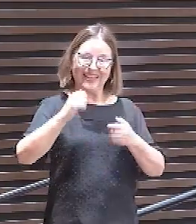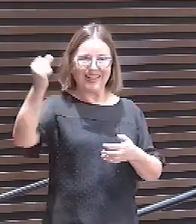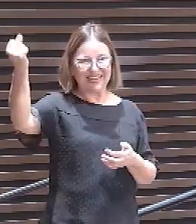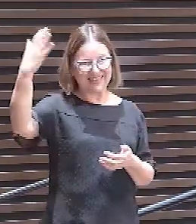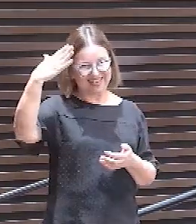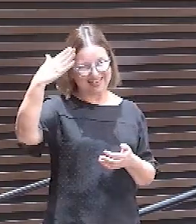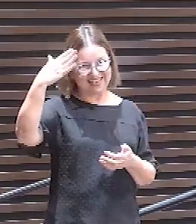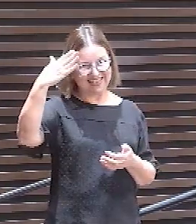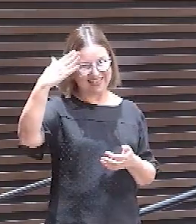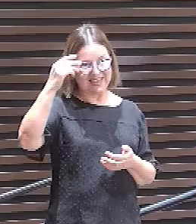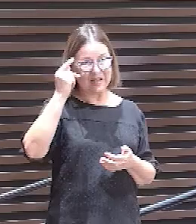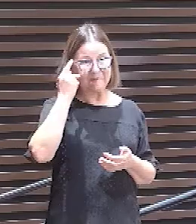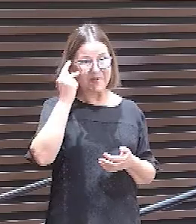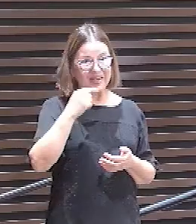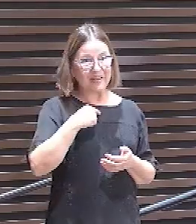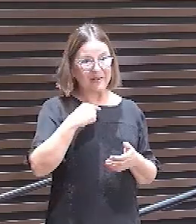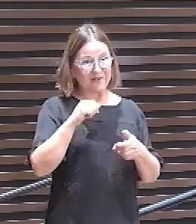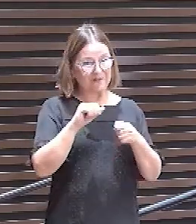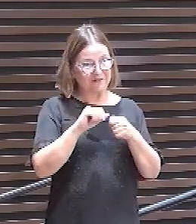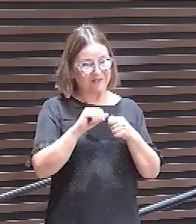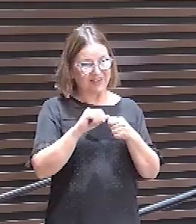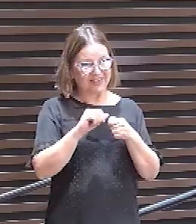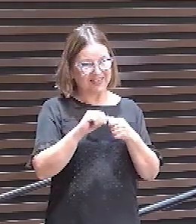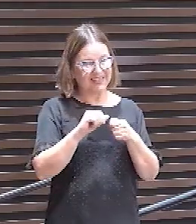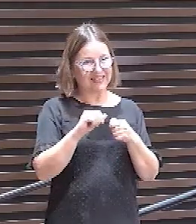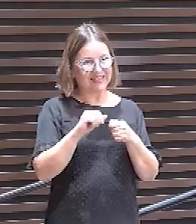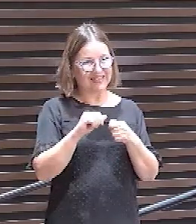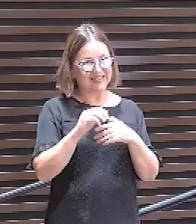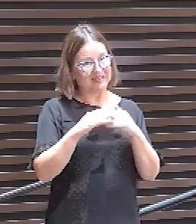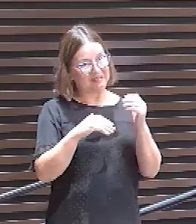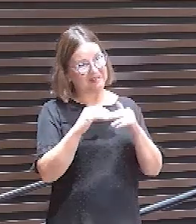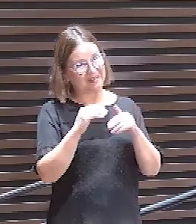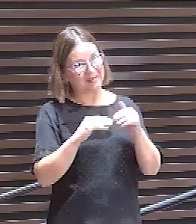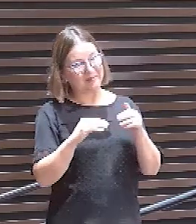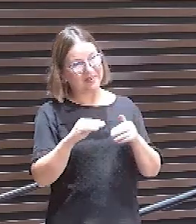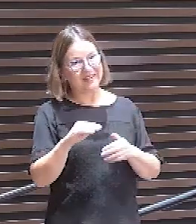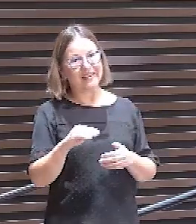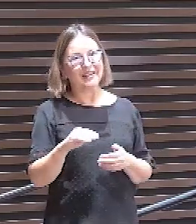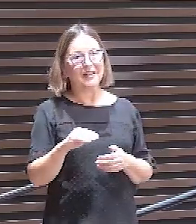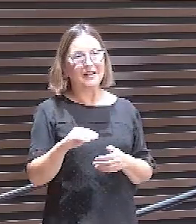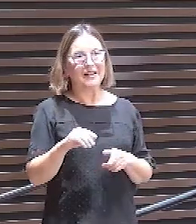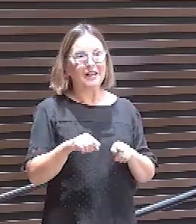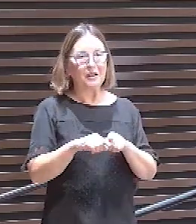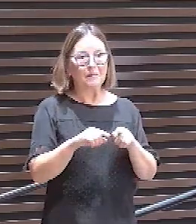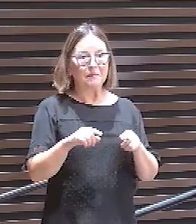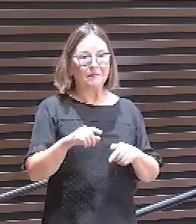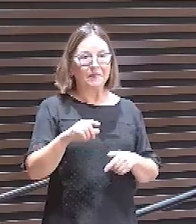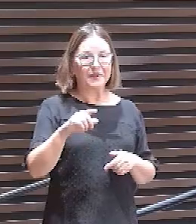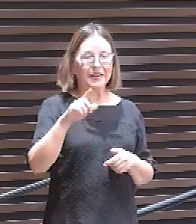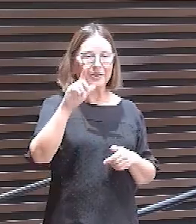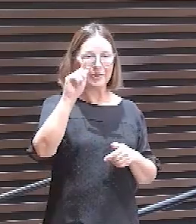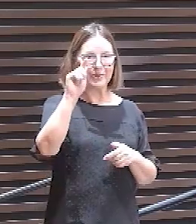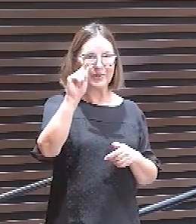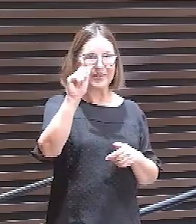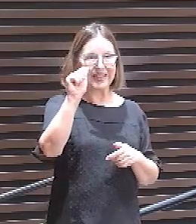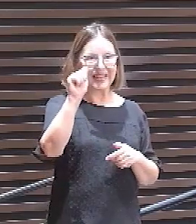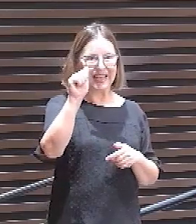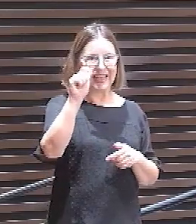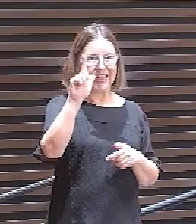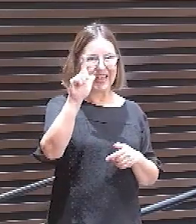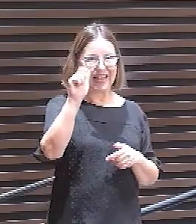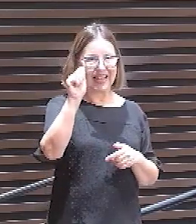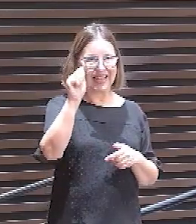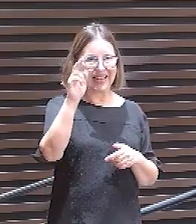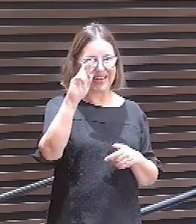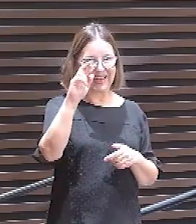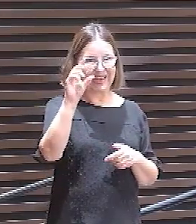eu faço. E no final das contas o galardão é para os dons dele, não para os meus méritos.